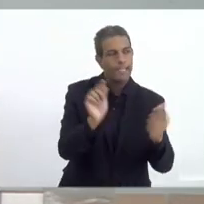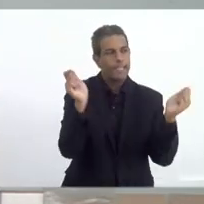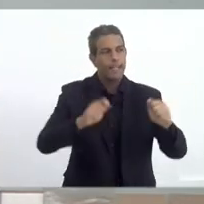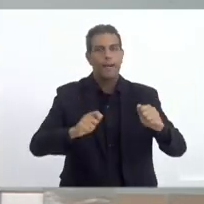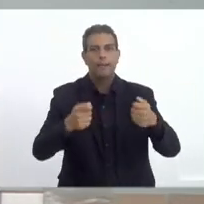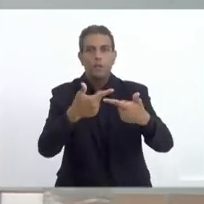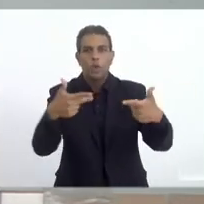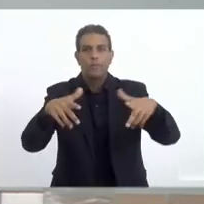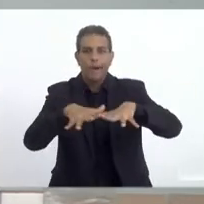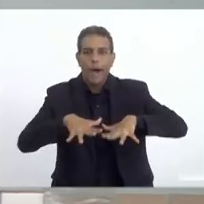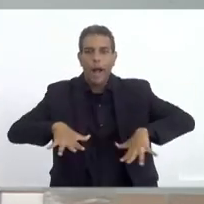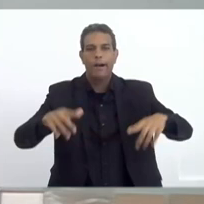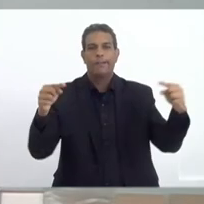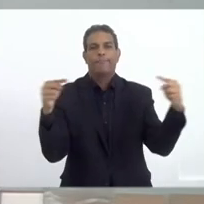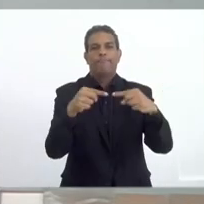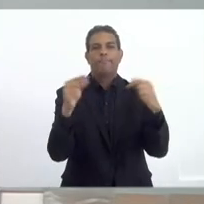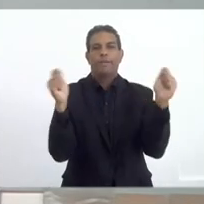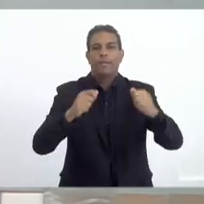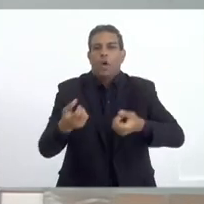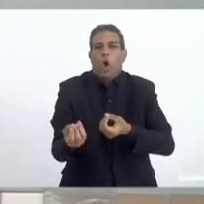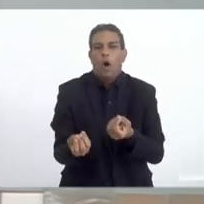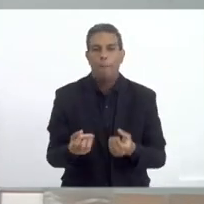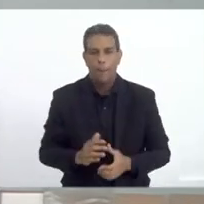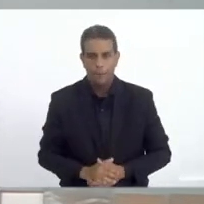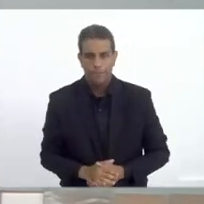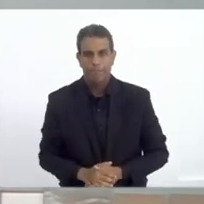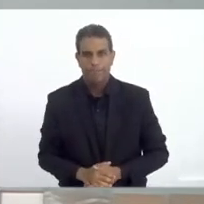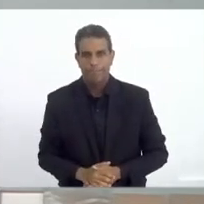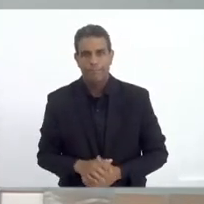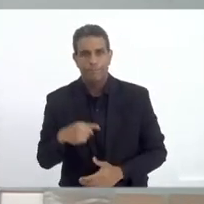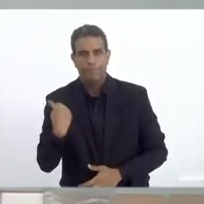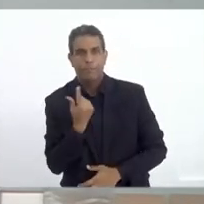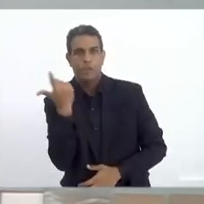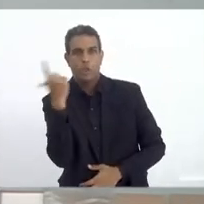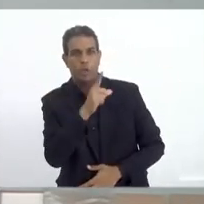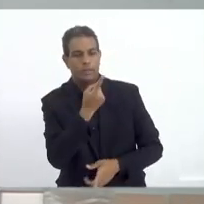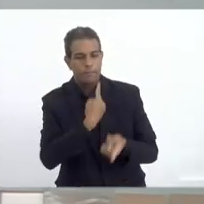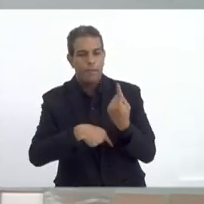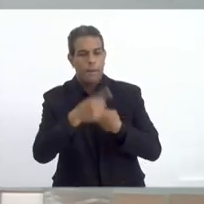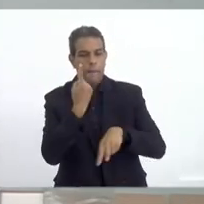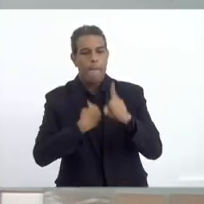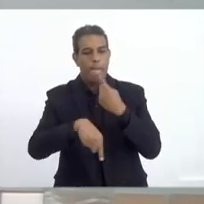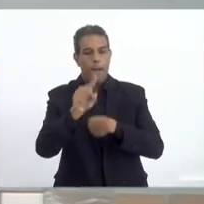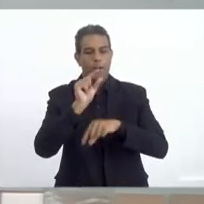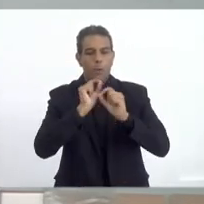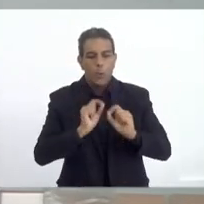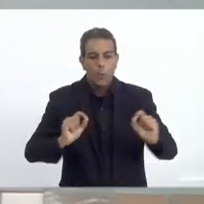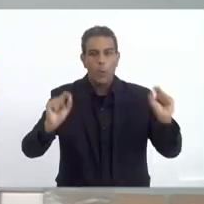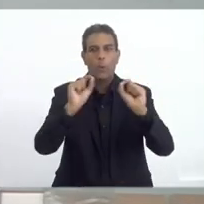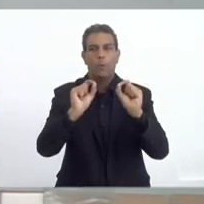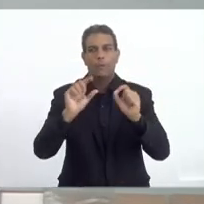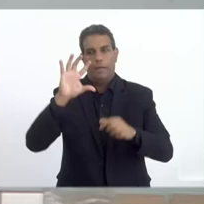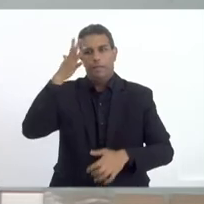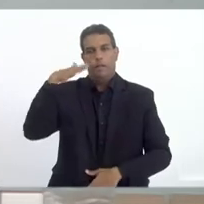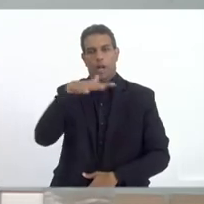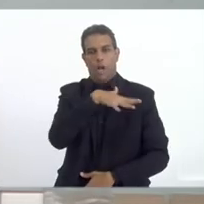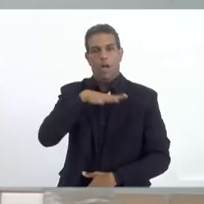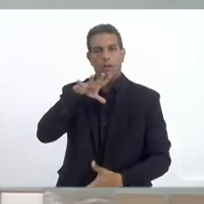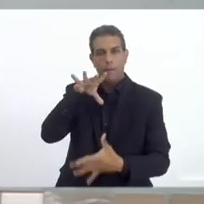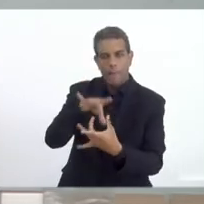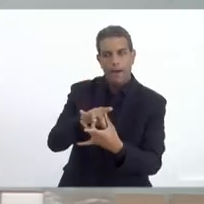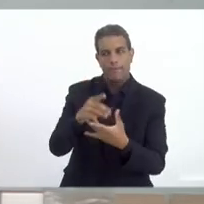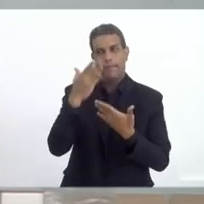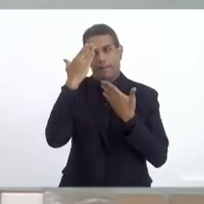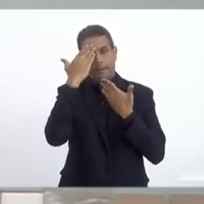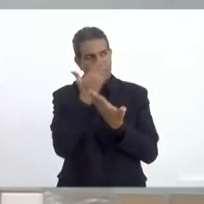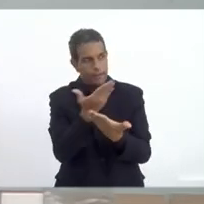casos encruados que não tinham resolução nenhuma. E a gente tem conseguido uma taxa de solução aí muito alta graças